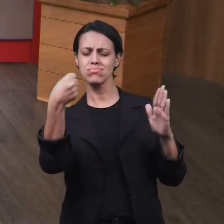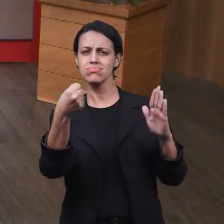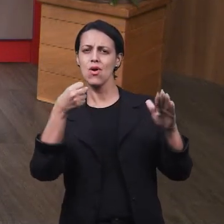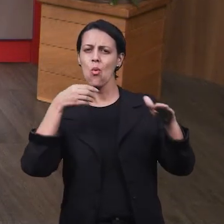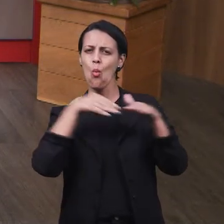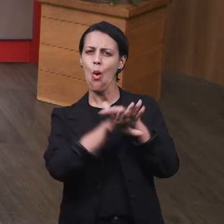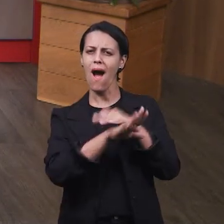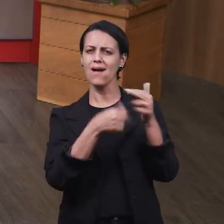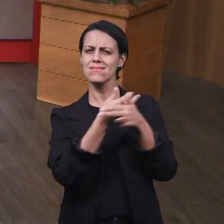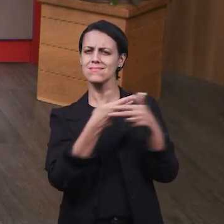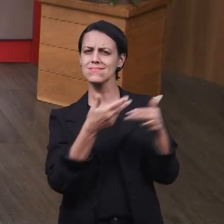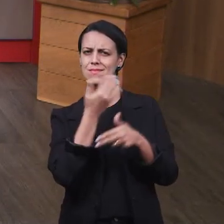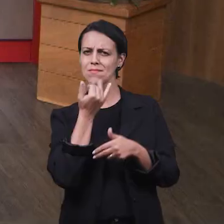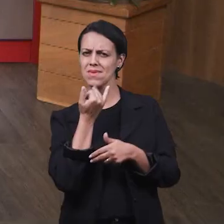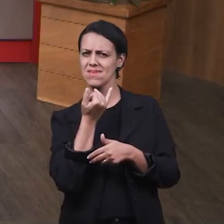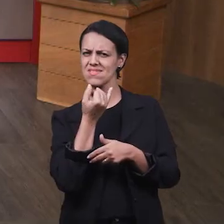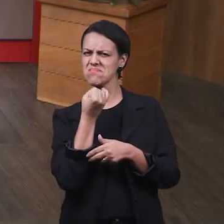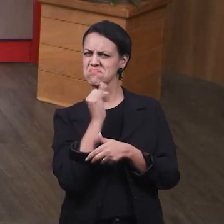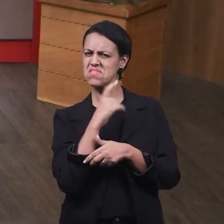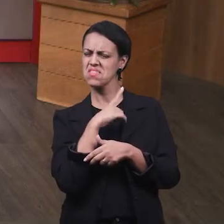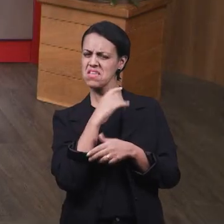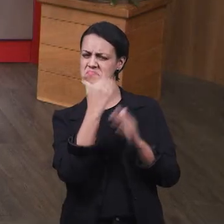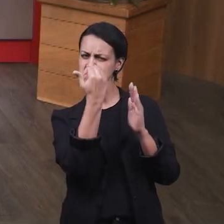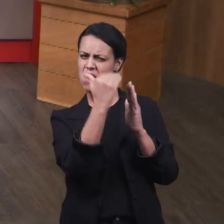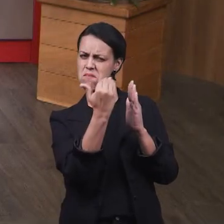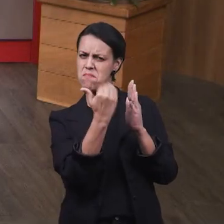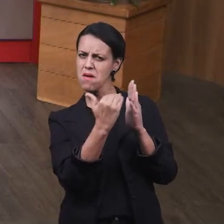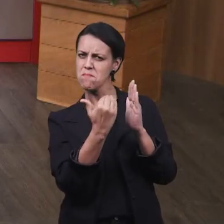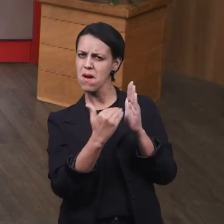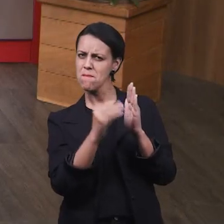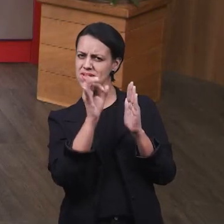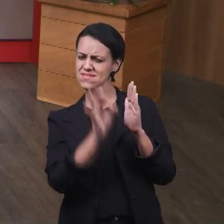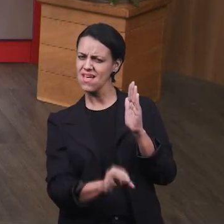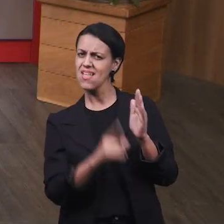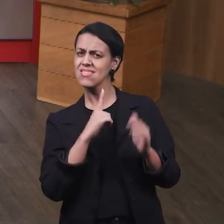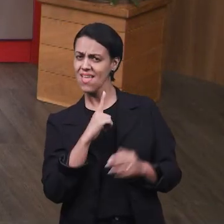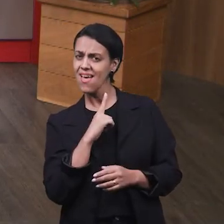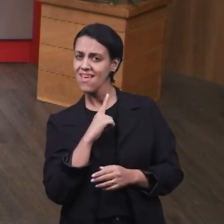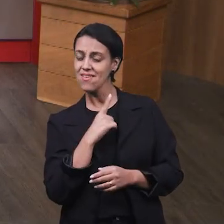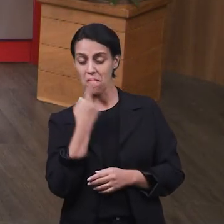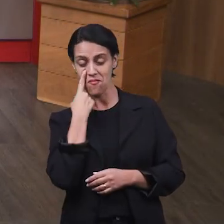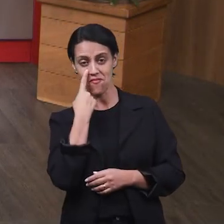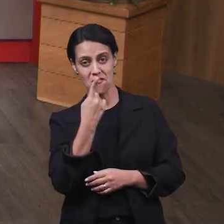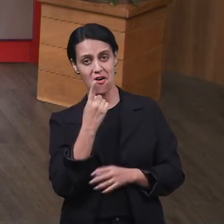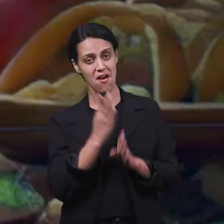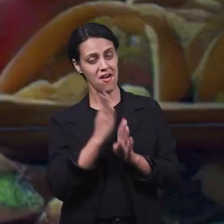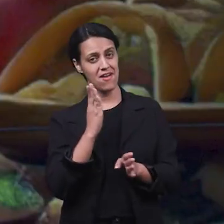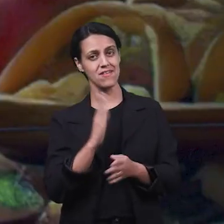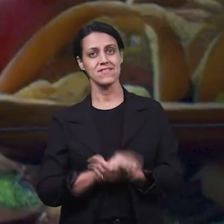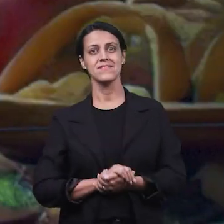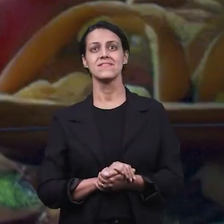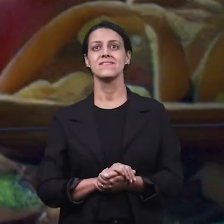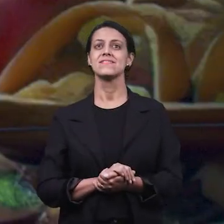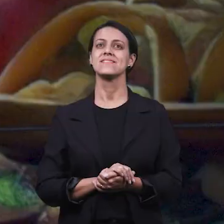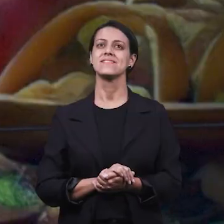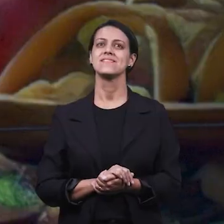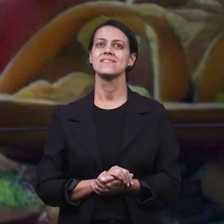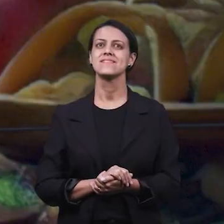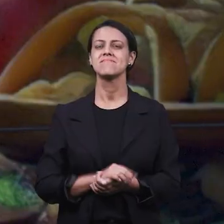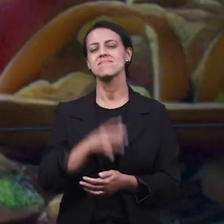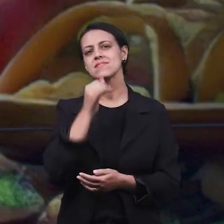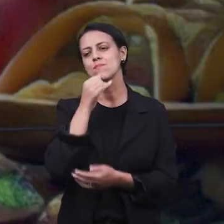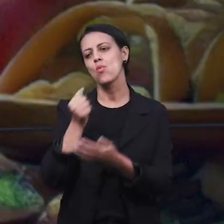geladeira. Será que tem uma sequência, uma forma correta? Vamos descobrir. Comprar